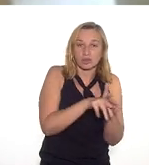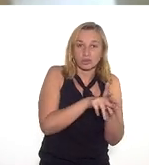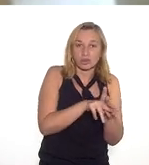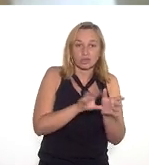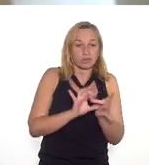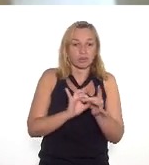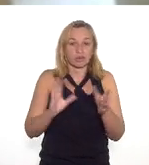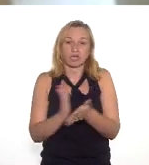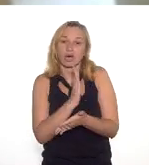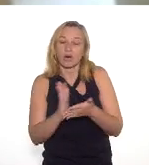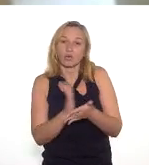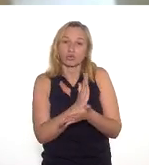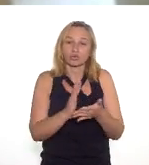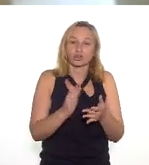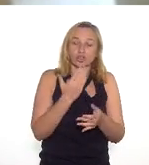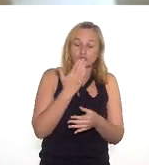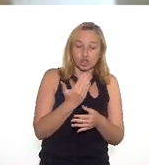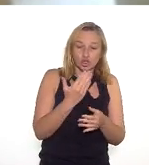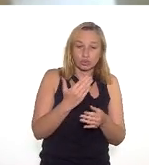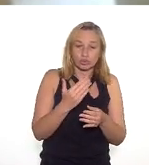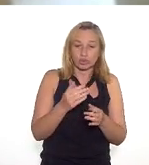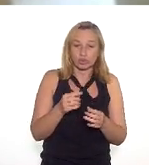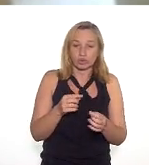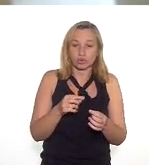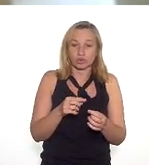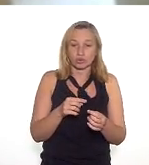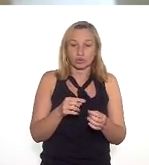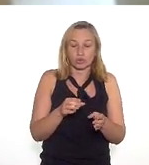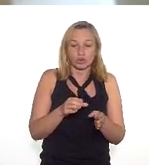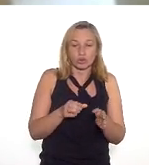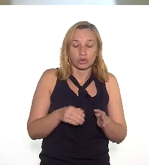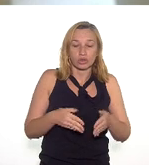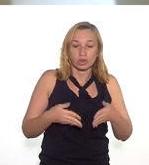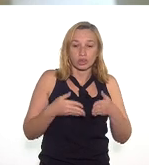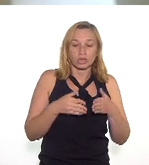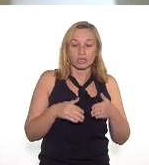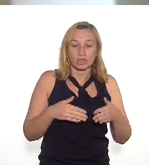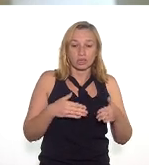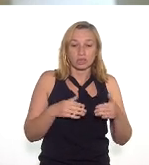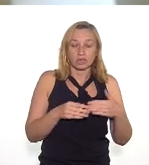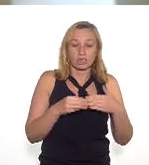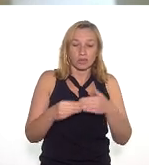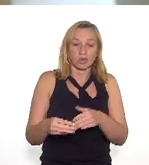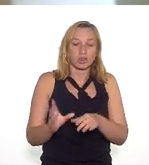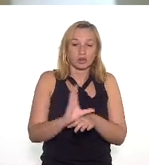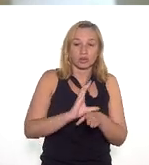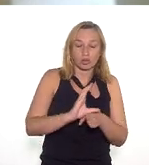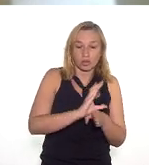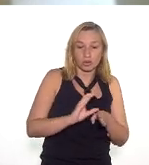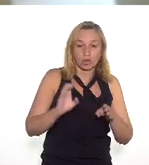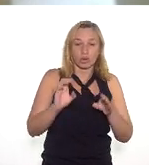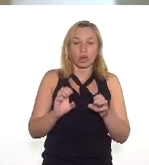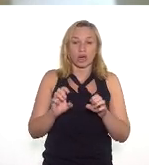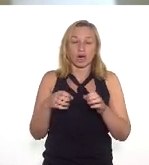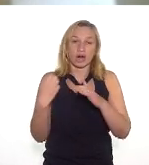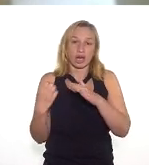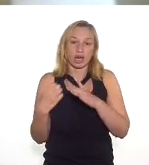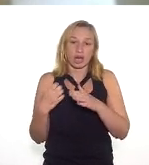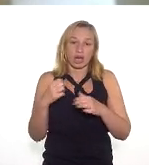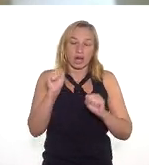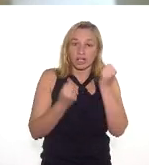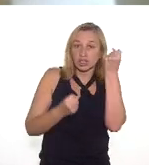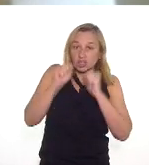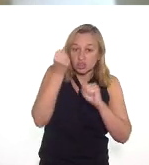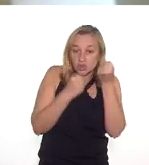permitia algum tipo de direcionamento via conselho. A indústria rejeitou esse